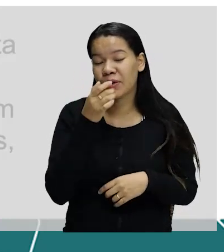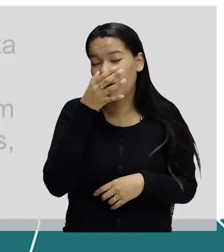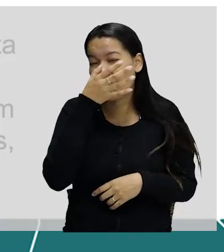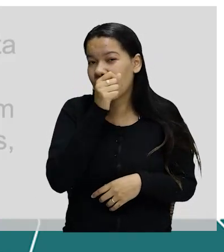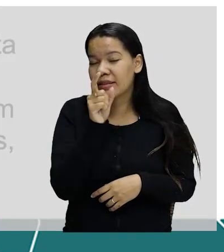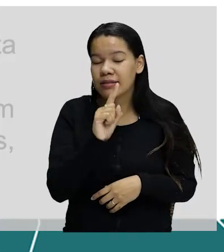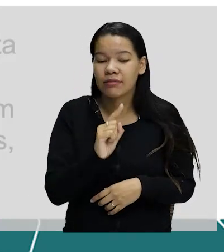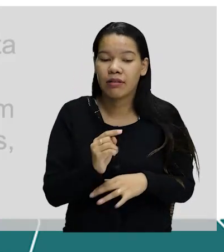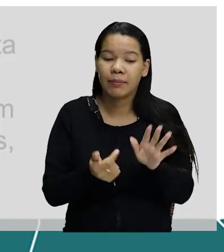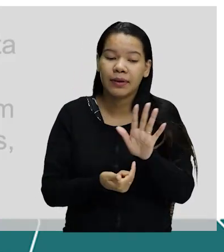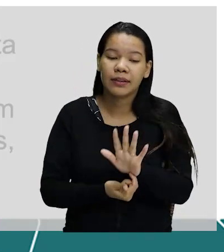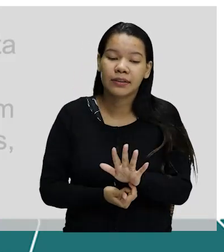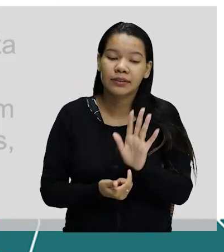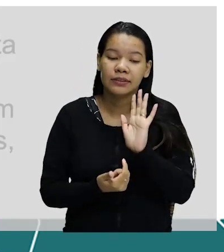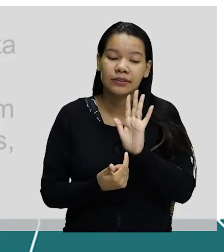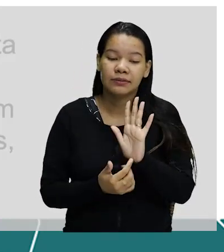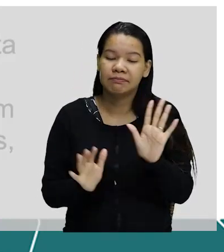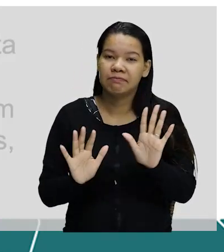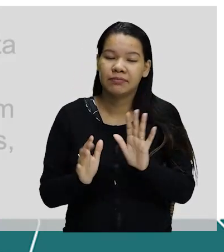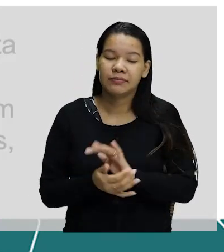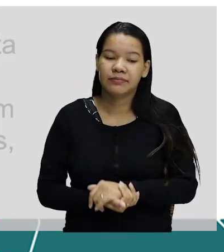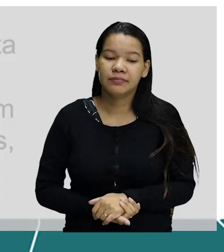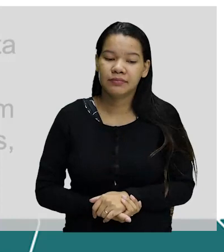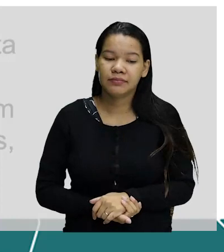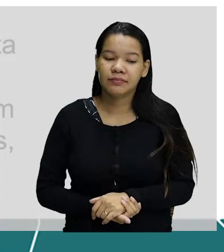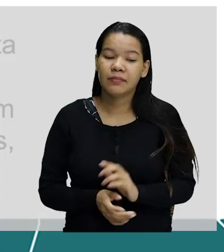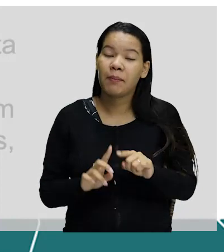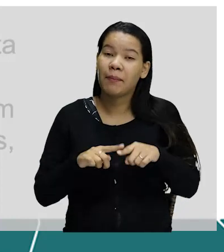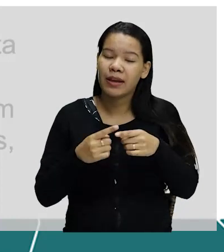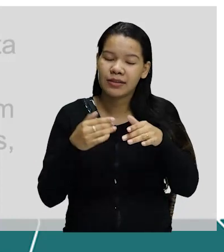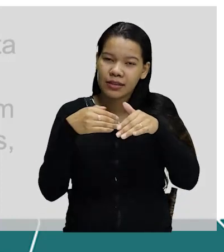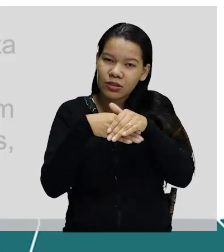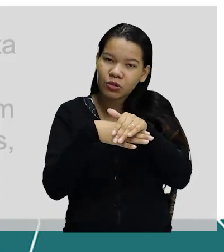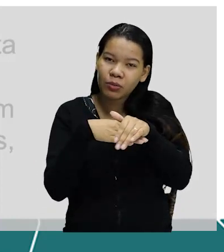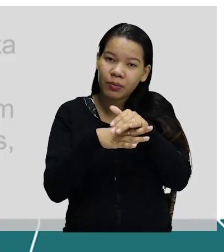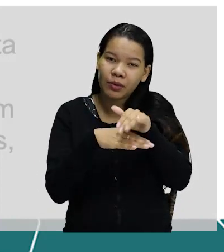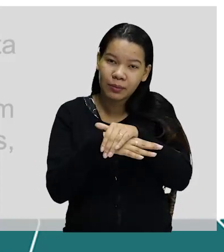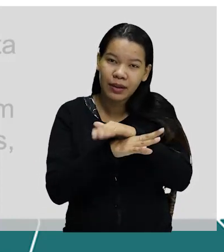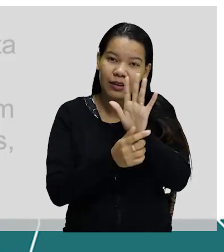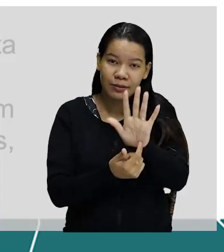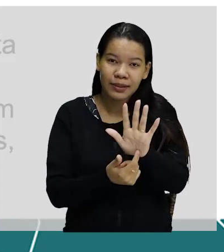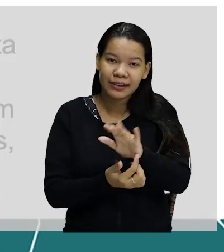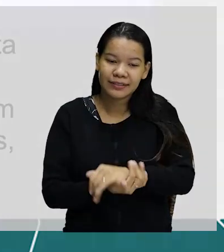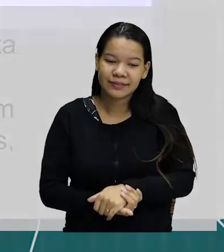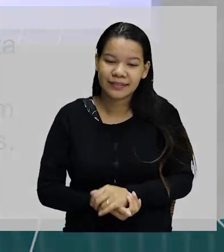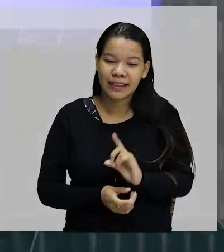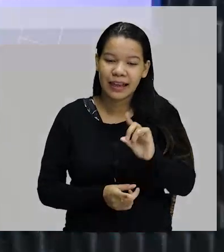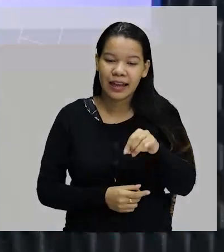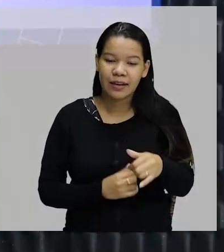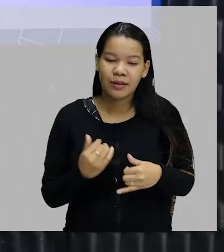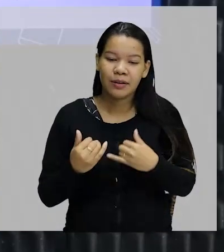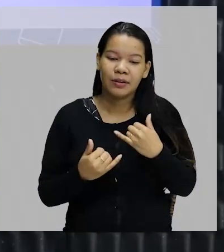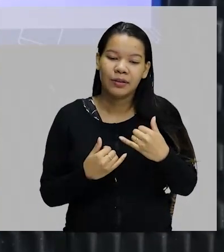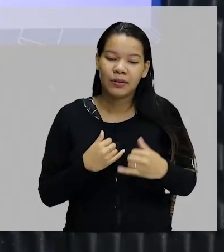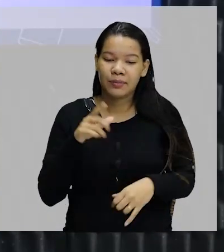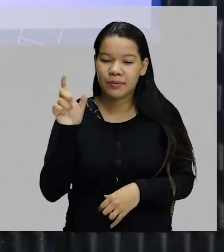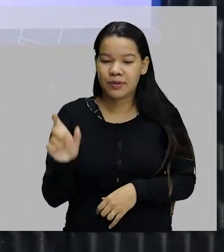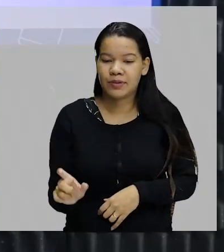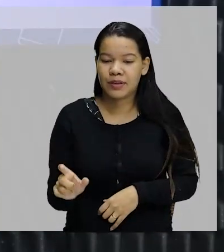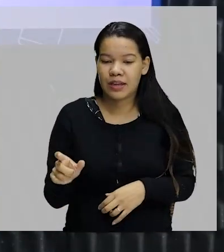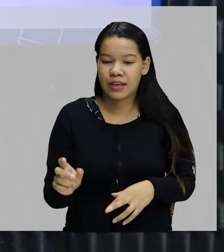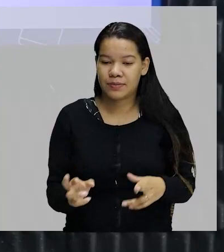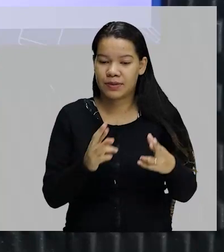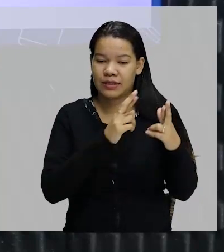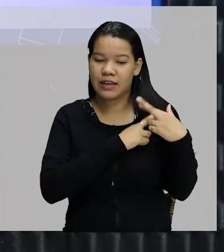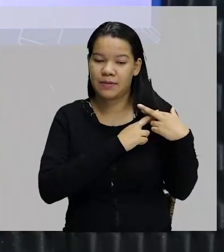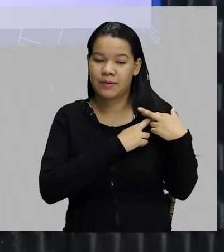apresentação. Ele aparece mais de forma ali mascarado, digamos assim, que é o brincante responsável pelas evoluções e coreografias do